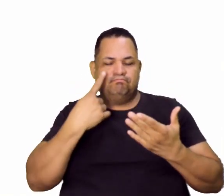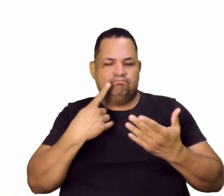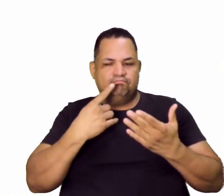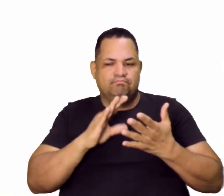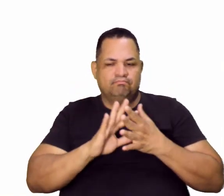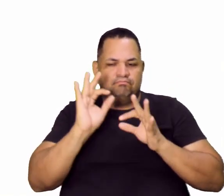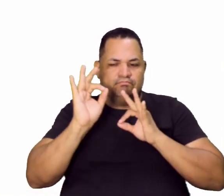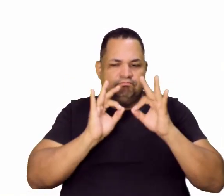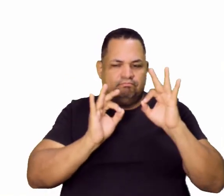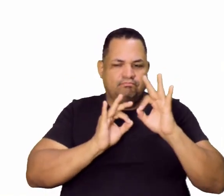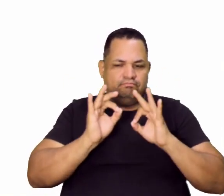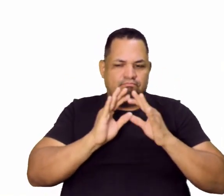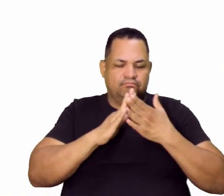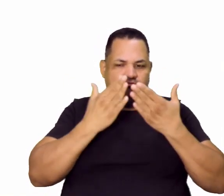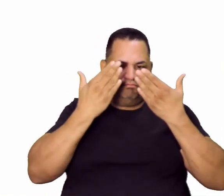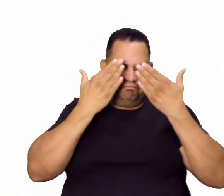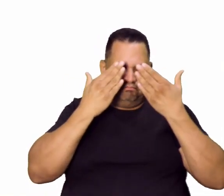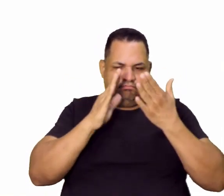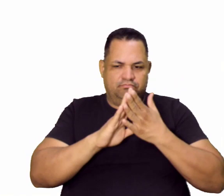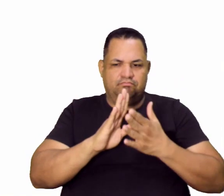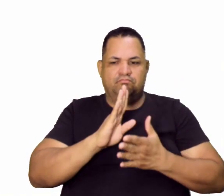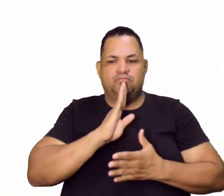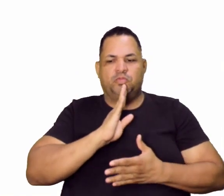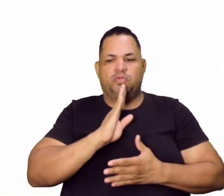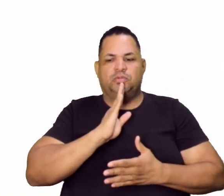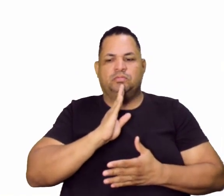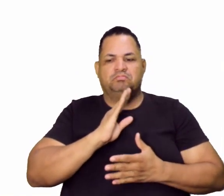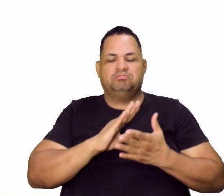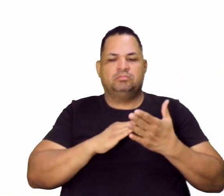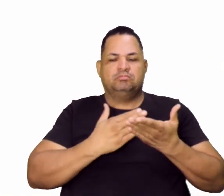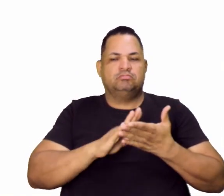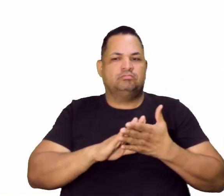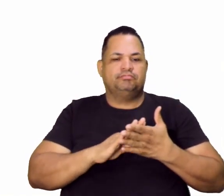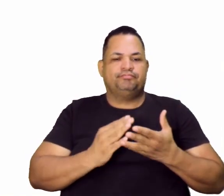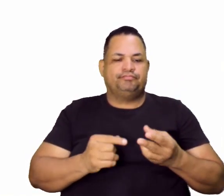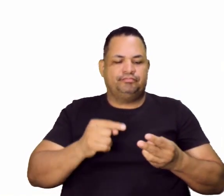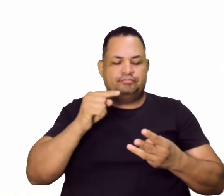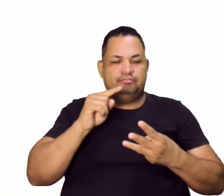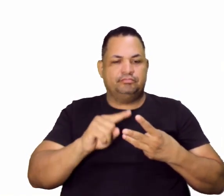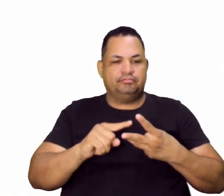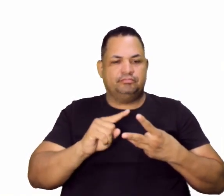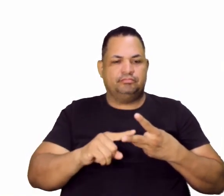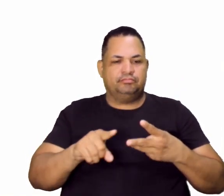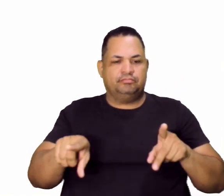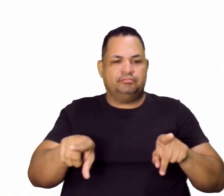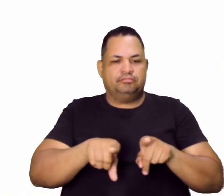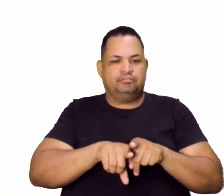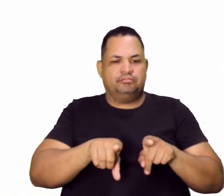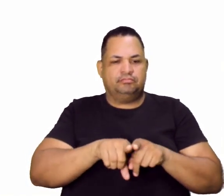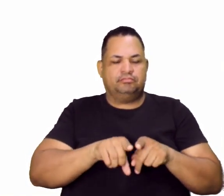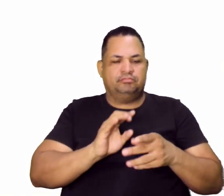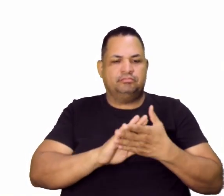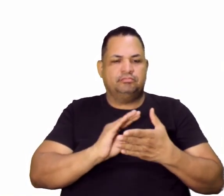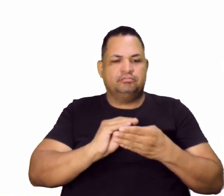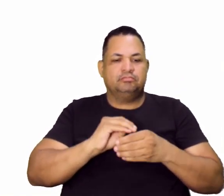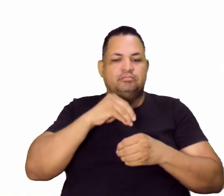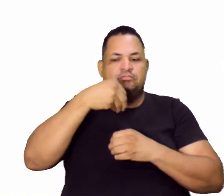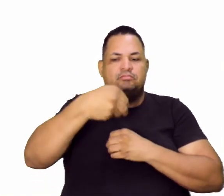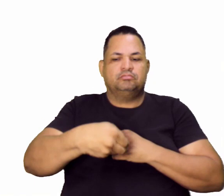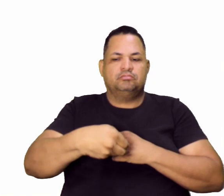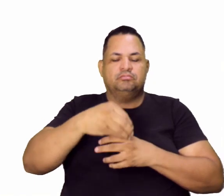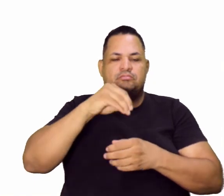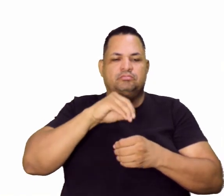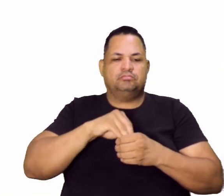nítidas, amplas, conhecidas, não é qualquer tipo de imagem. Também índices internos e